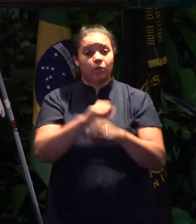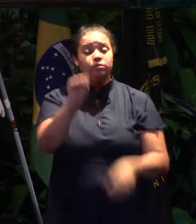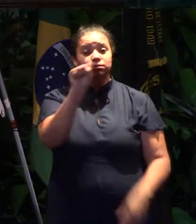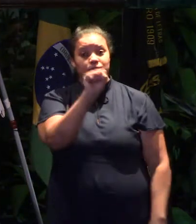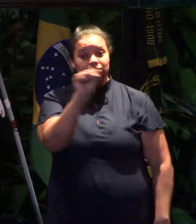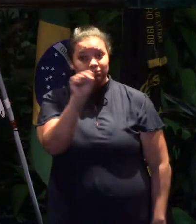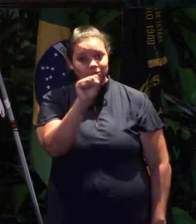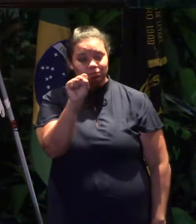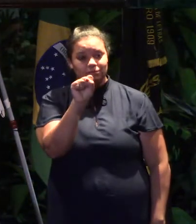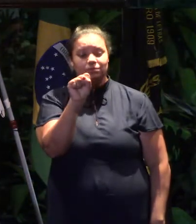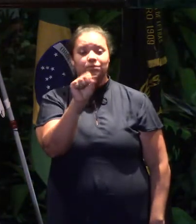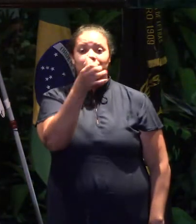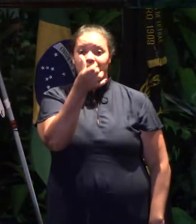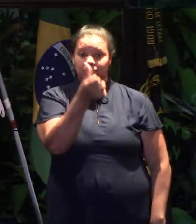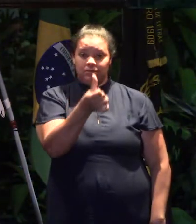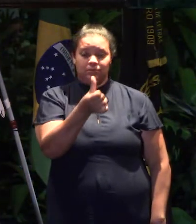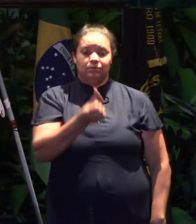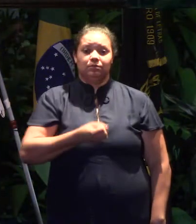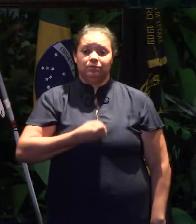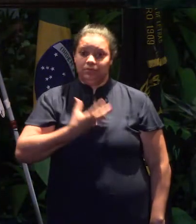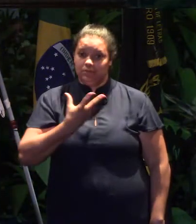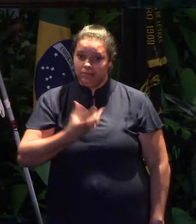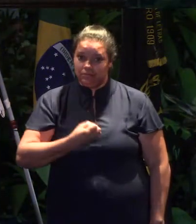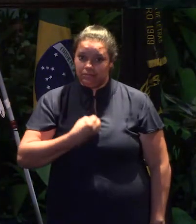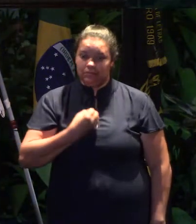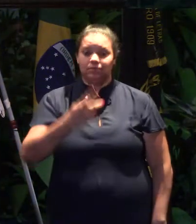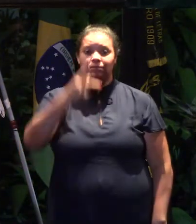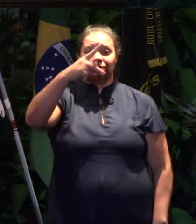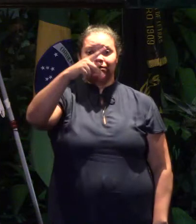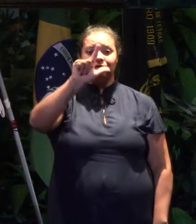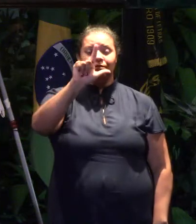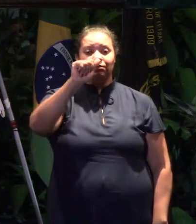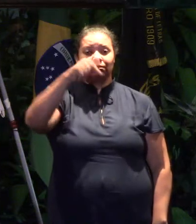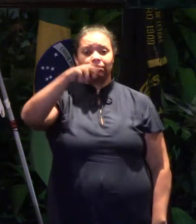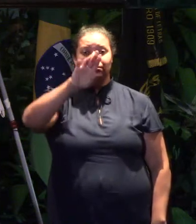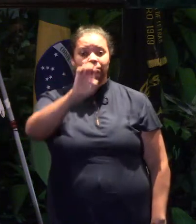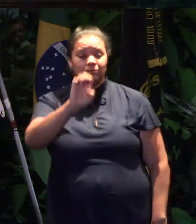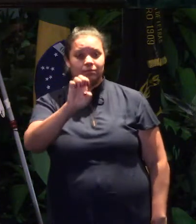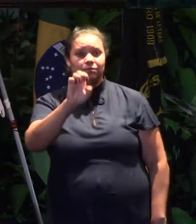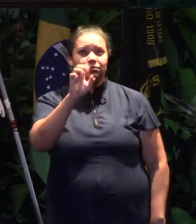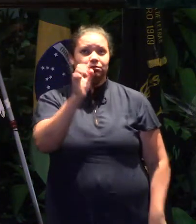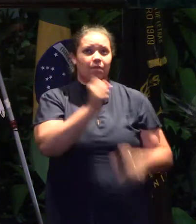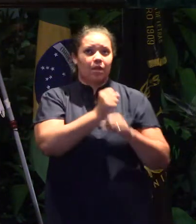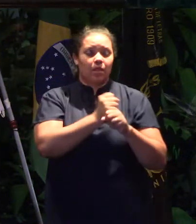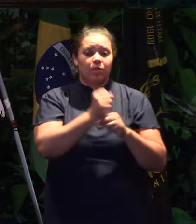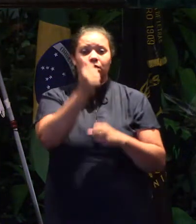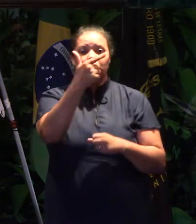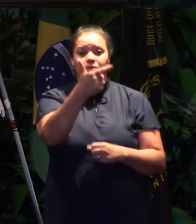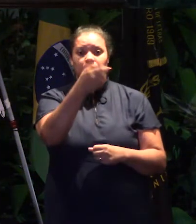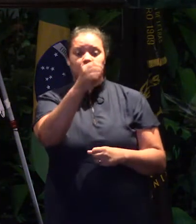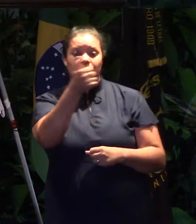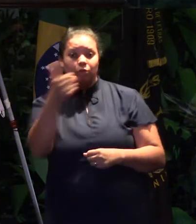1988. 6 Poemas, Plaquete, da editora Poliedro, em 2012. Notas